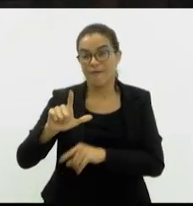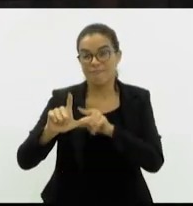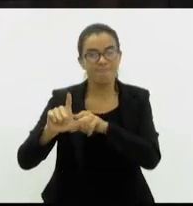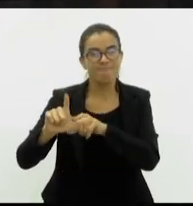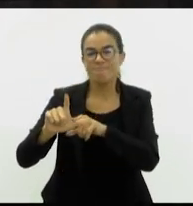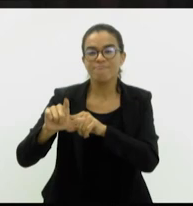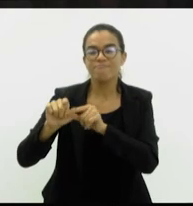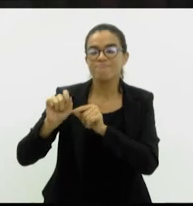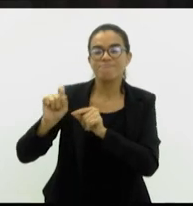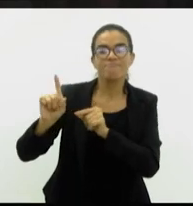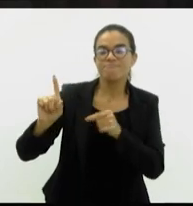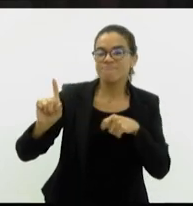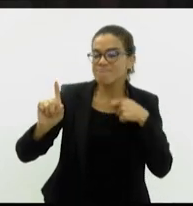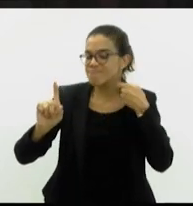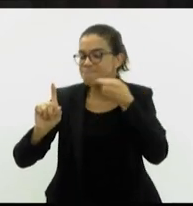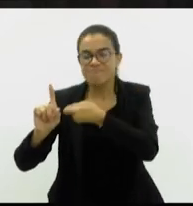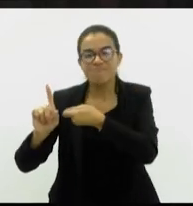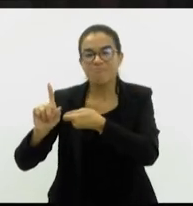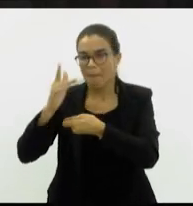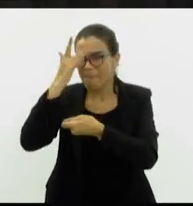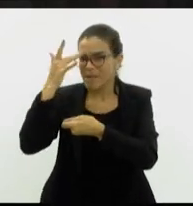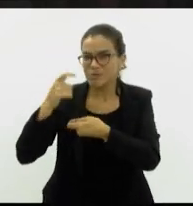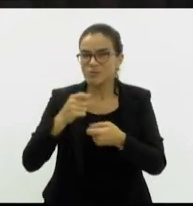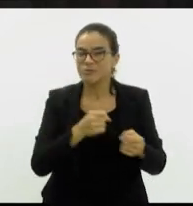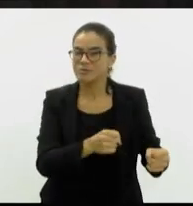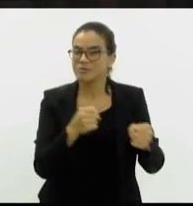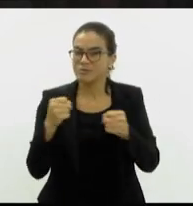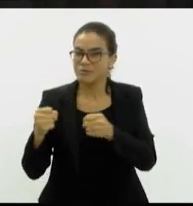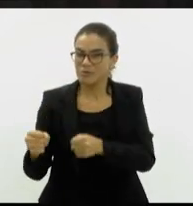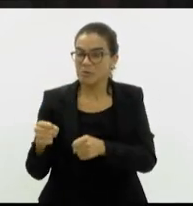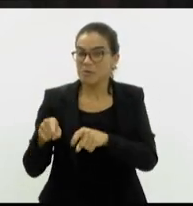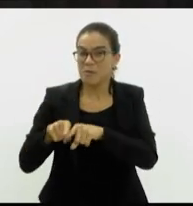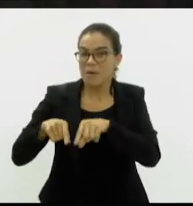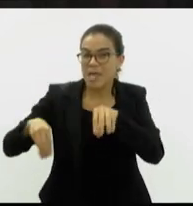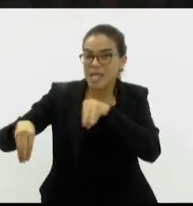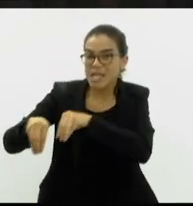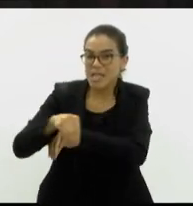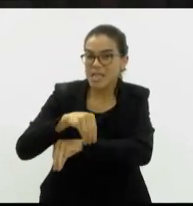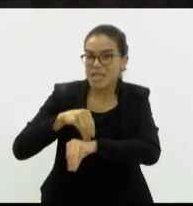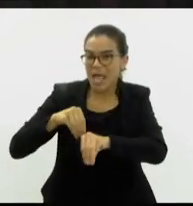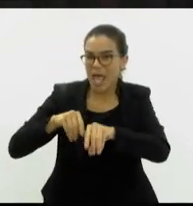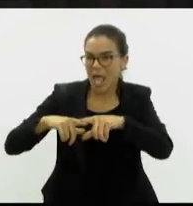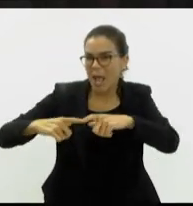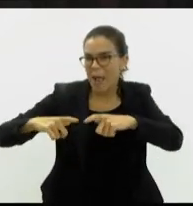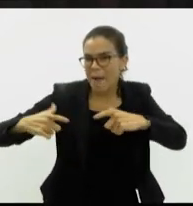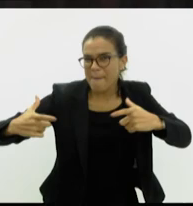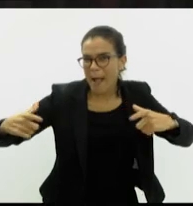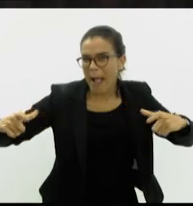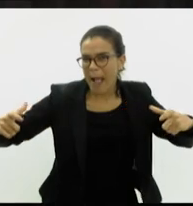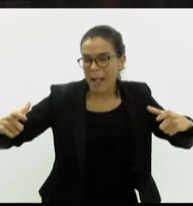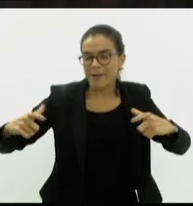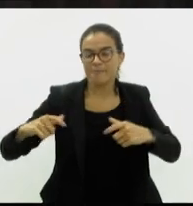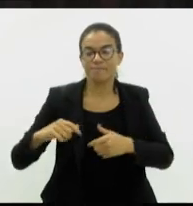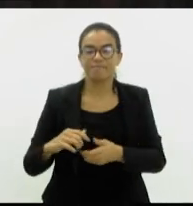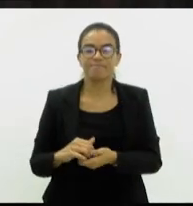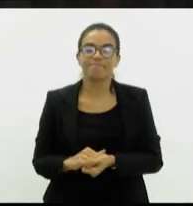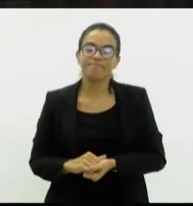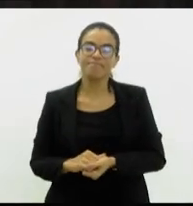dado a quem tinha poder e muita terra e diversos